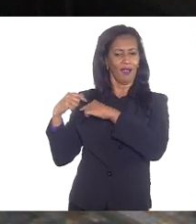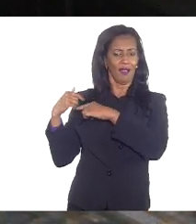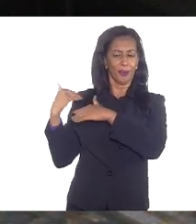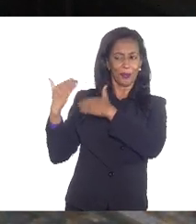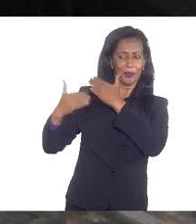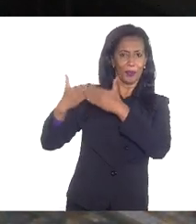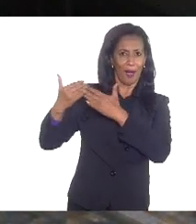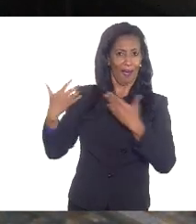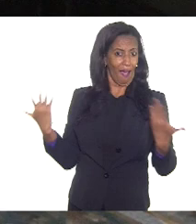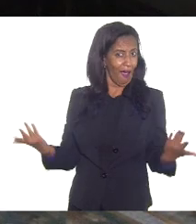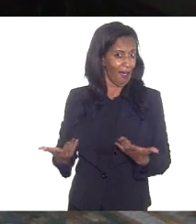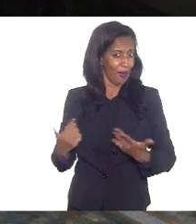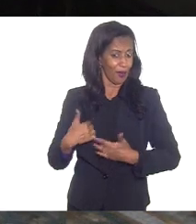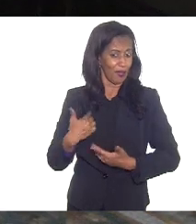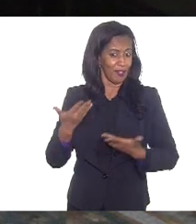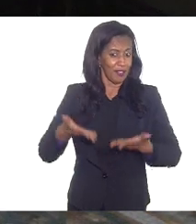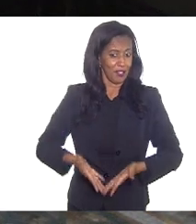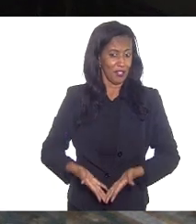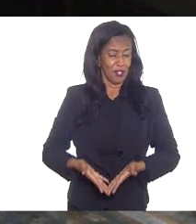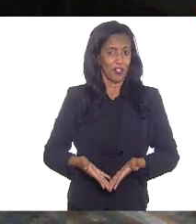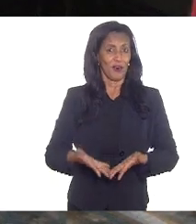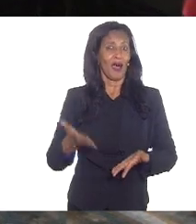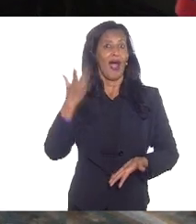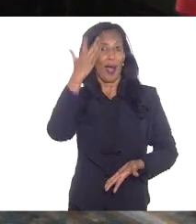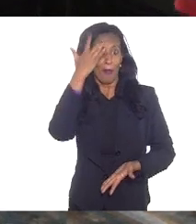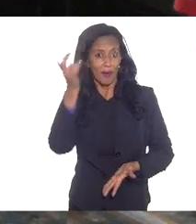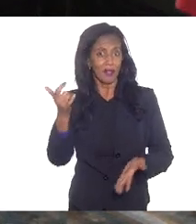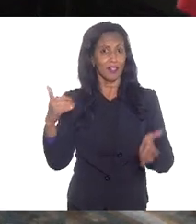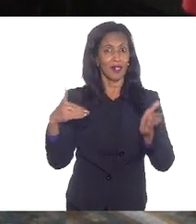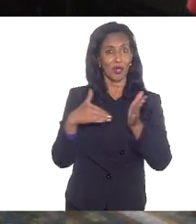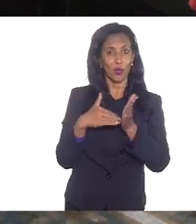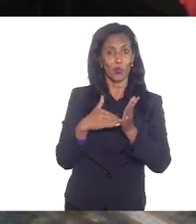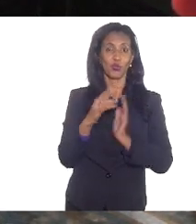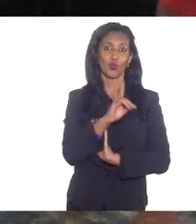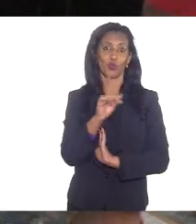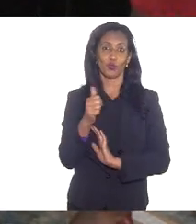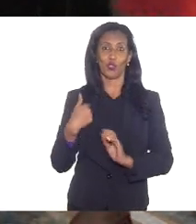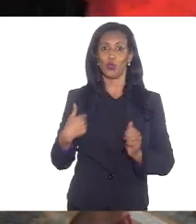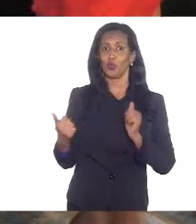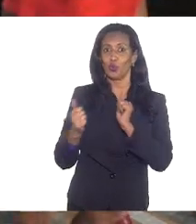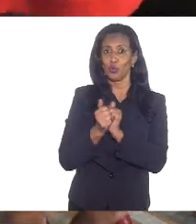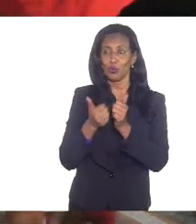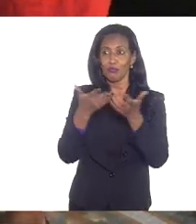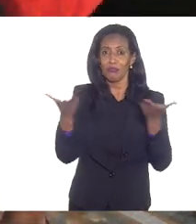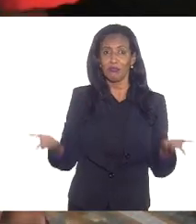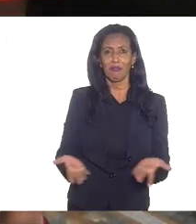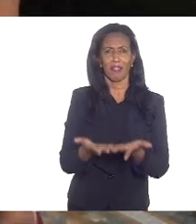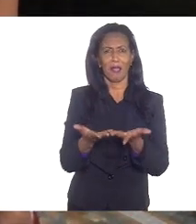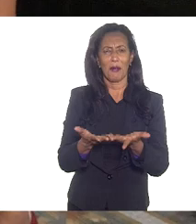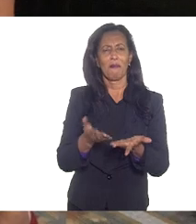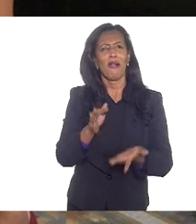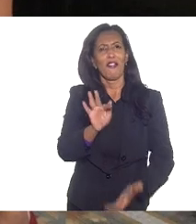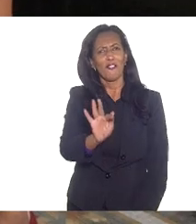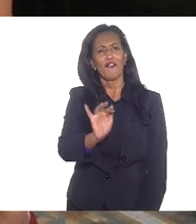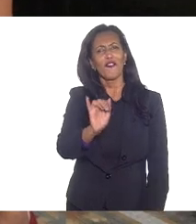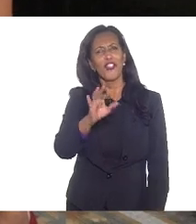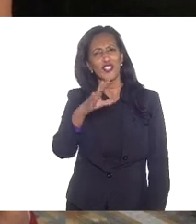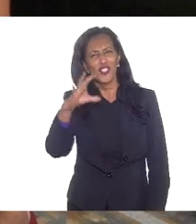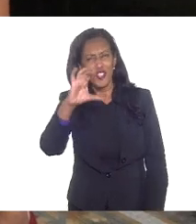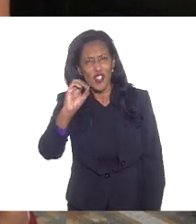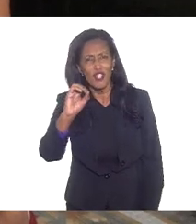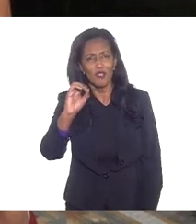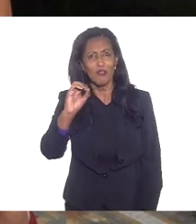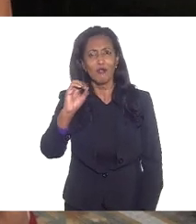plenário, vou ficar até amanhã, o último dia, junto com vocês. Mas feitiço... Se